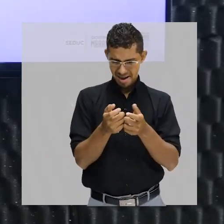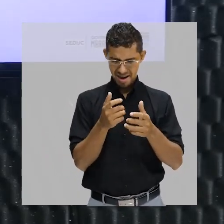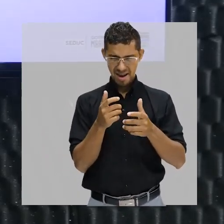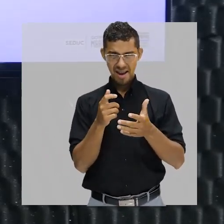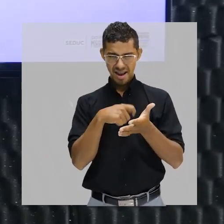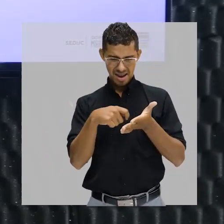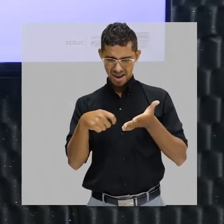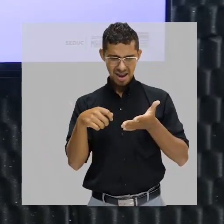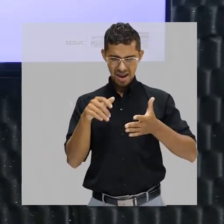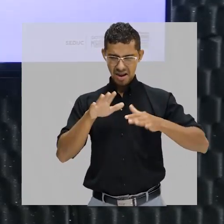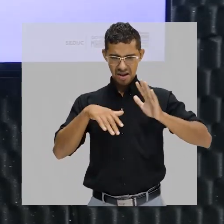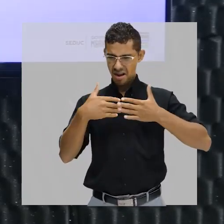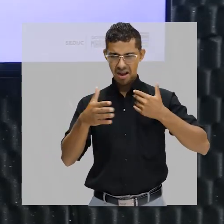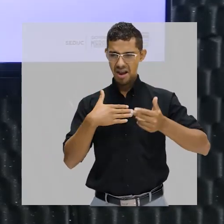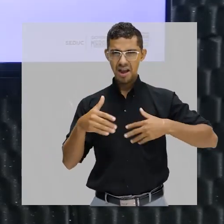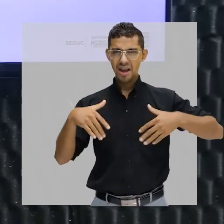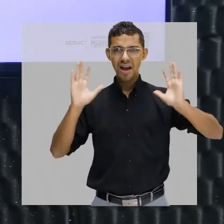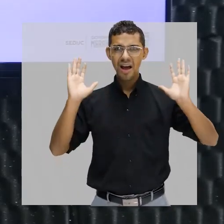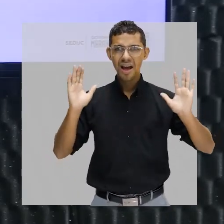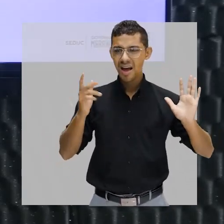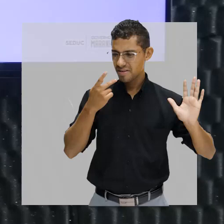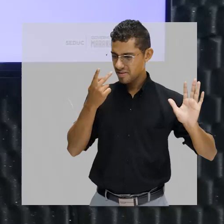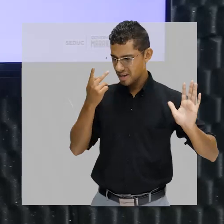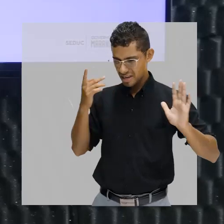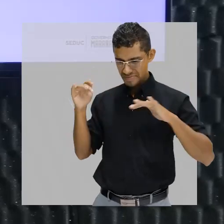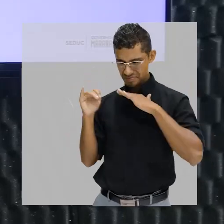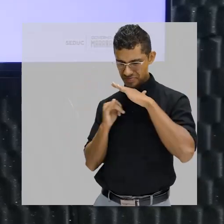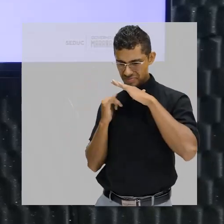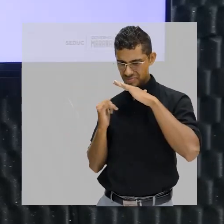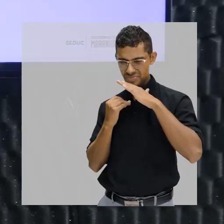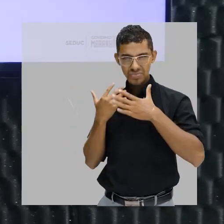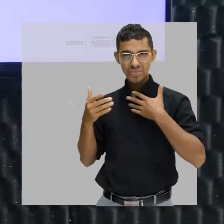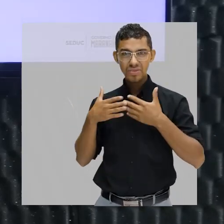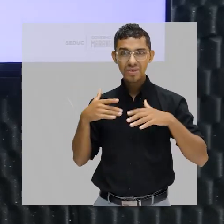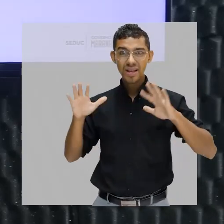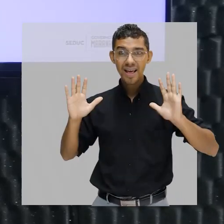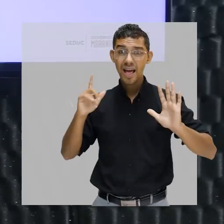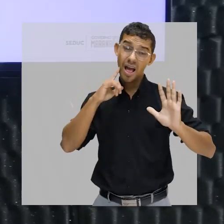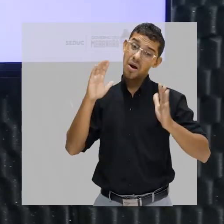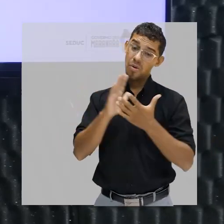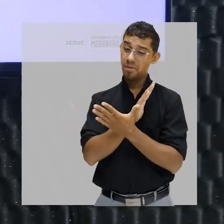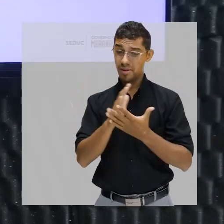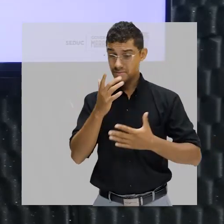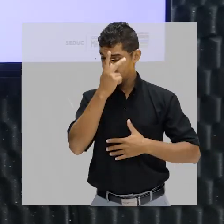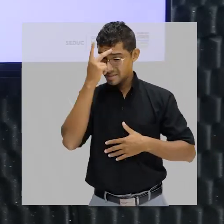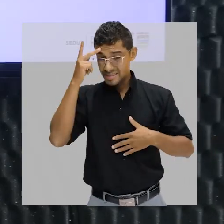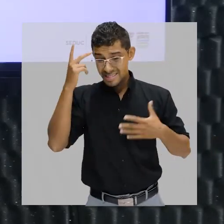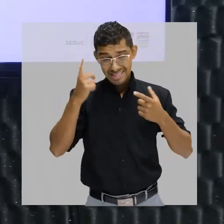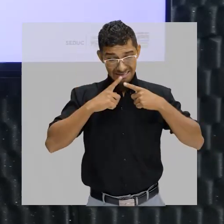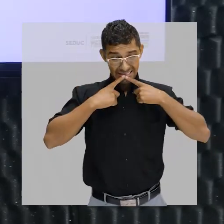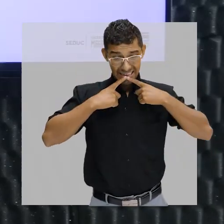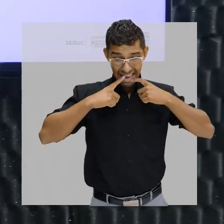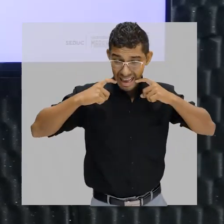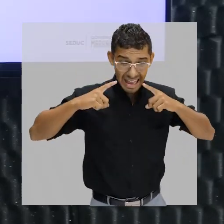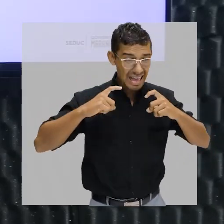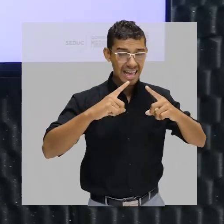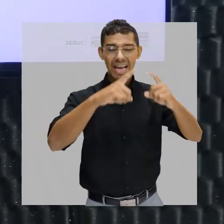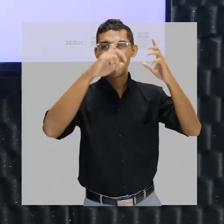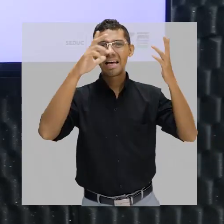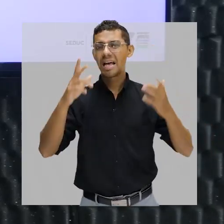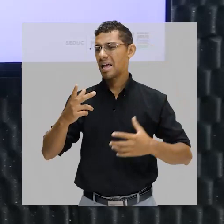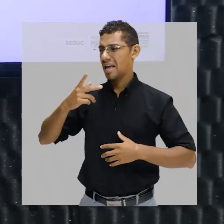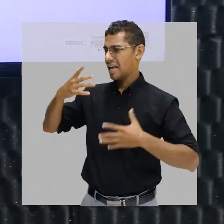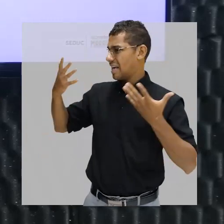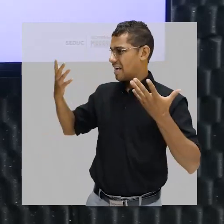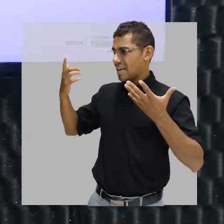que falar? E aí, como é que é? Claro, existem pessoas assim bem rasgadas mesmo, falam aquilo que